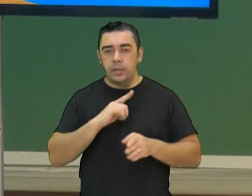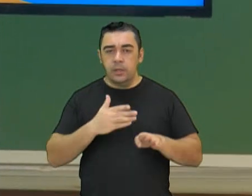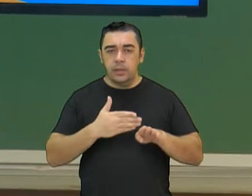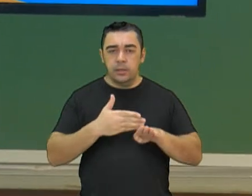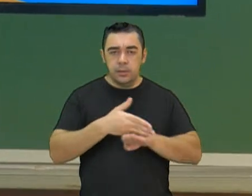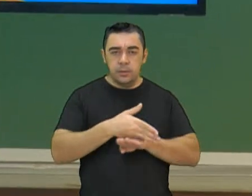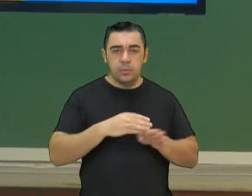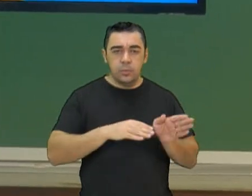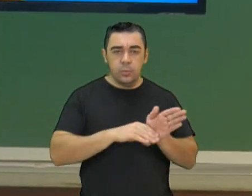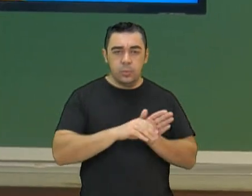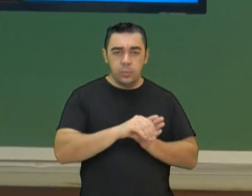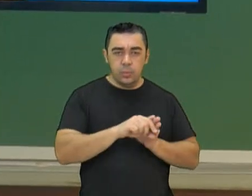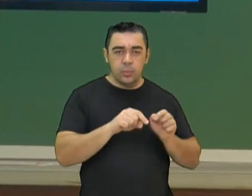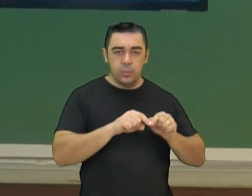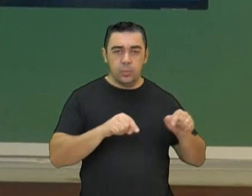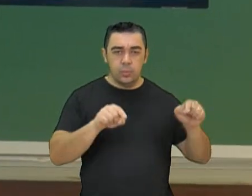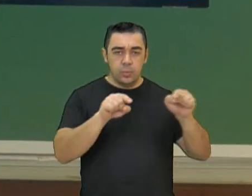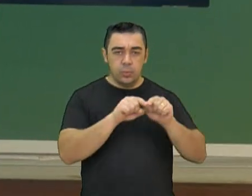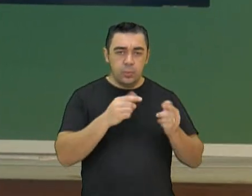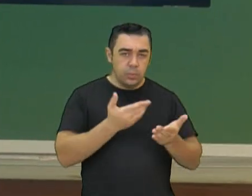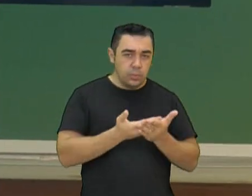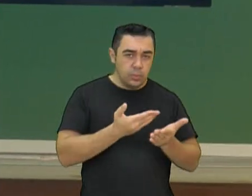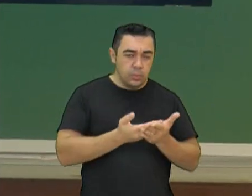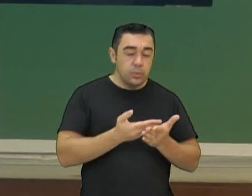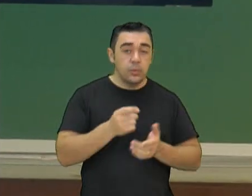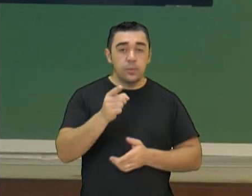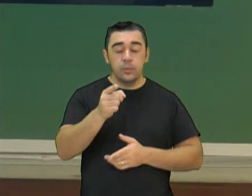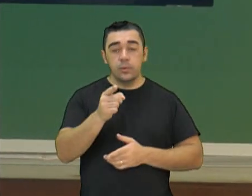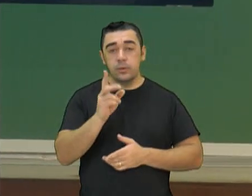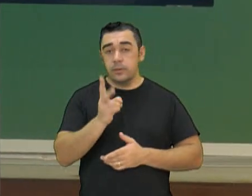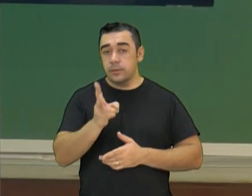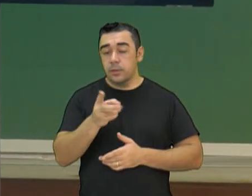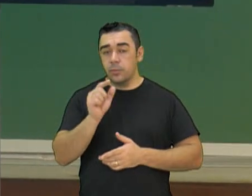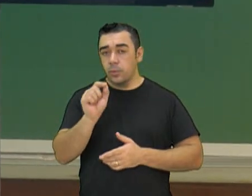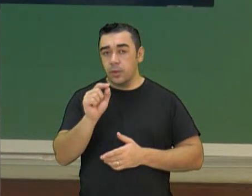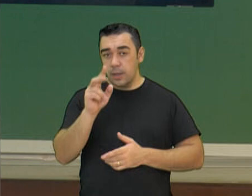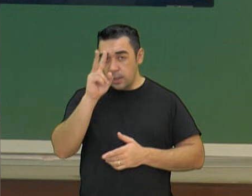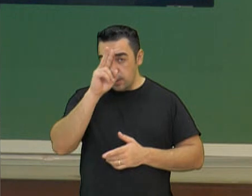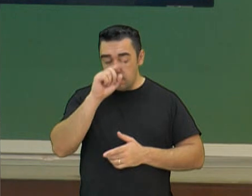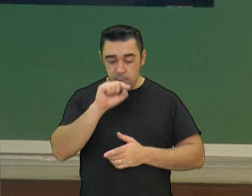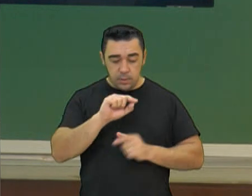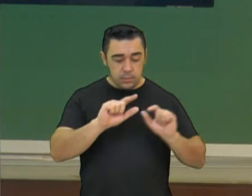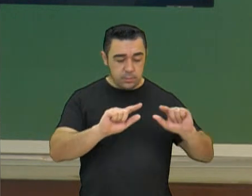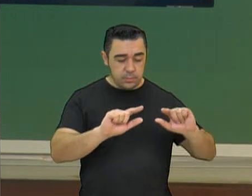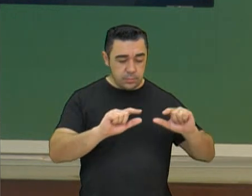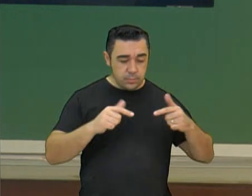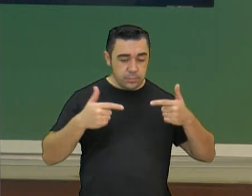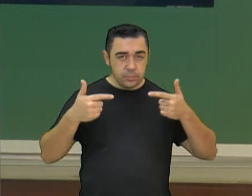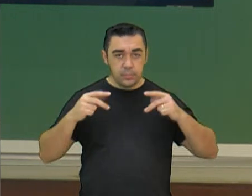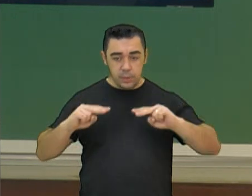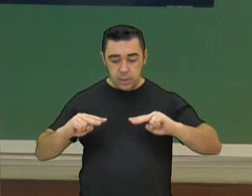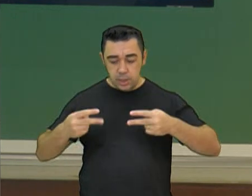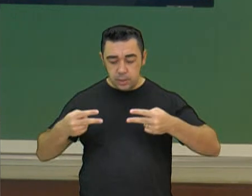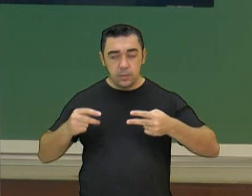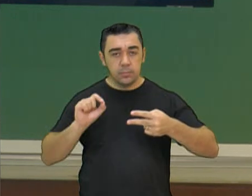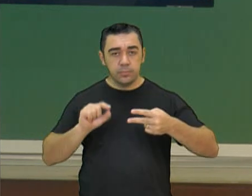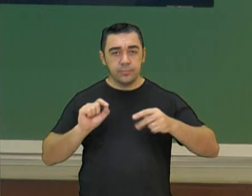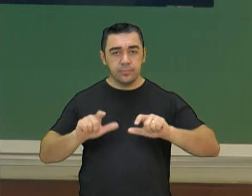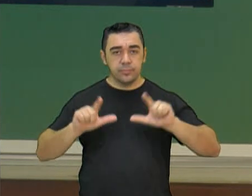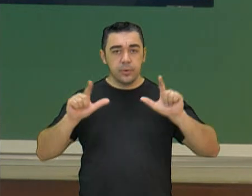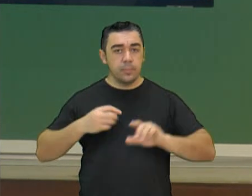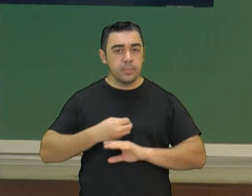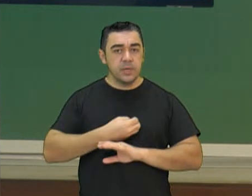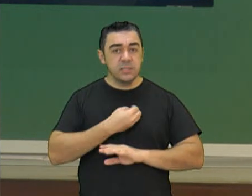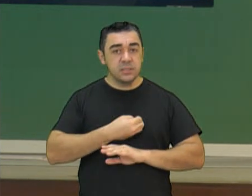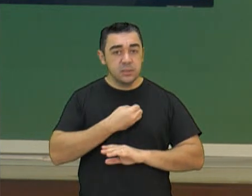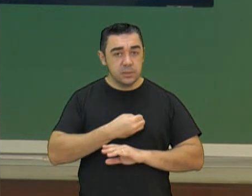o aplicativo, o Google Classroom, né, de sempre se lembrar de clicar lá naquele link para validar a presença de vocês durante